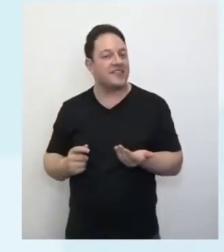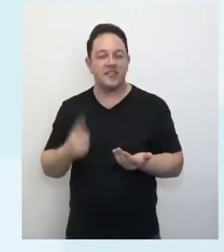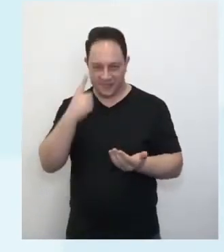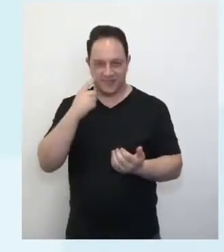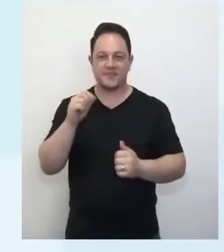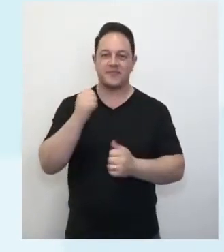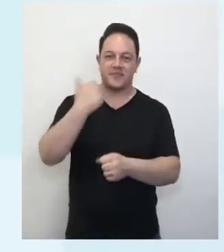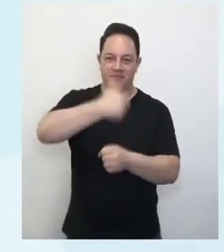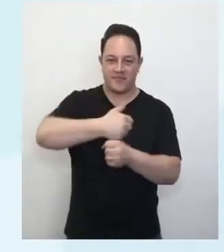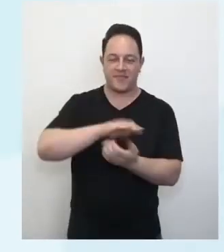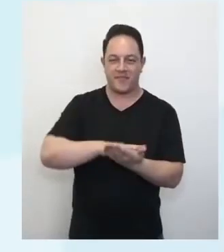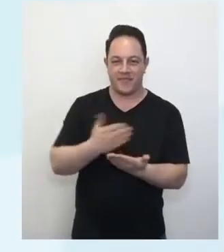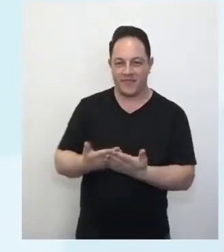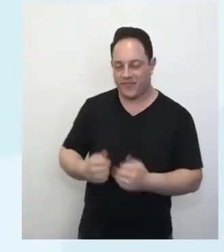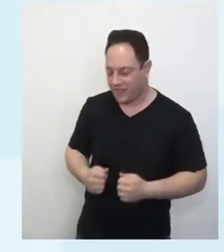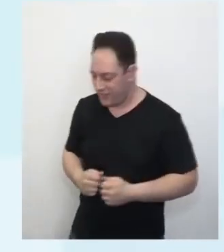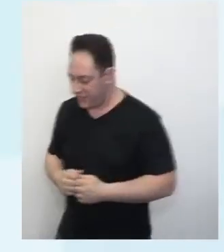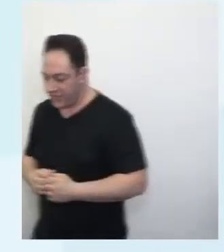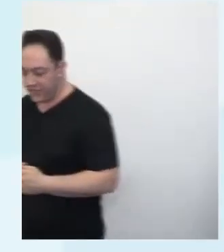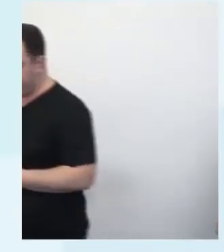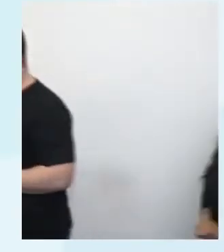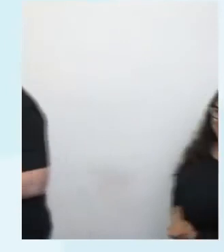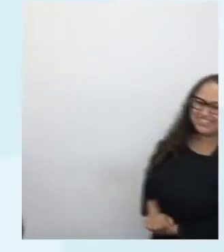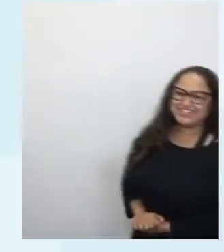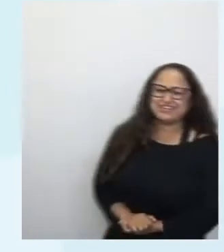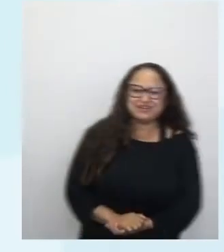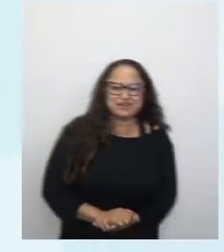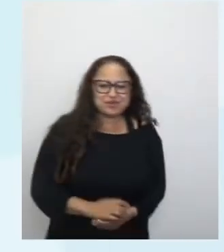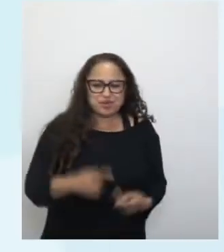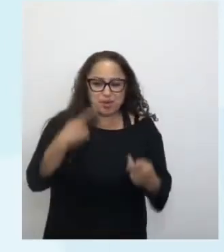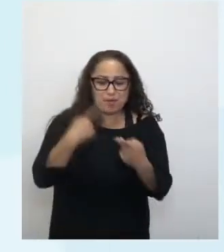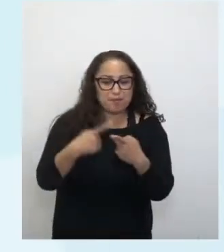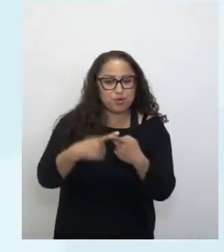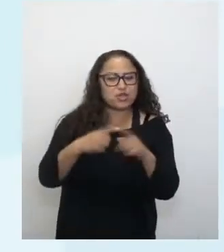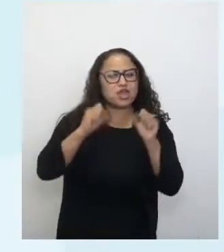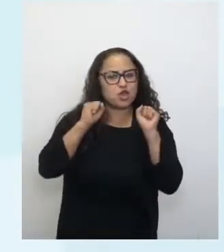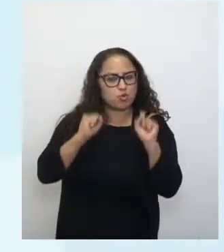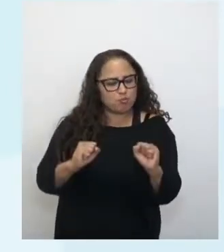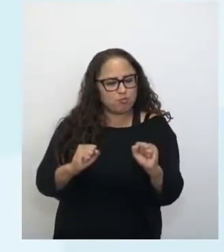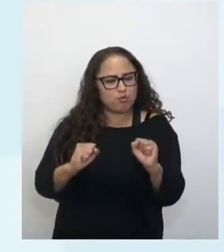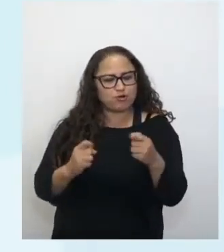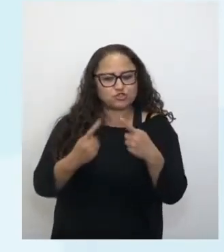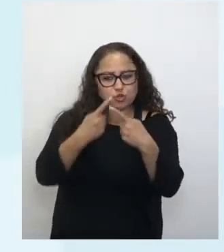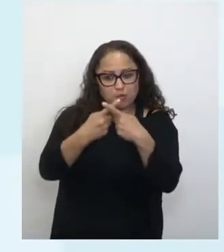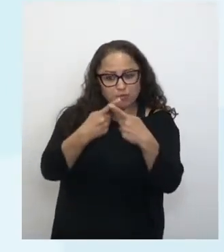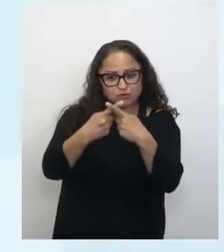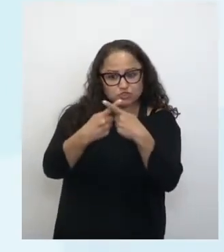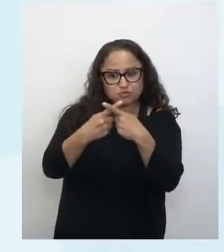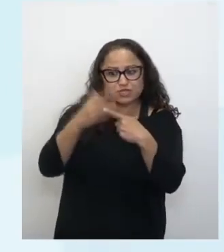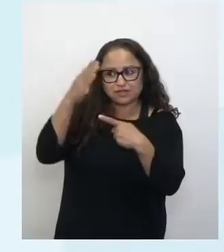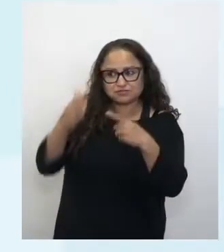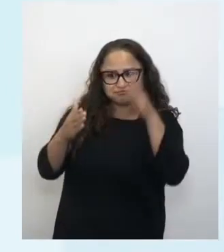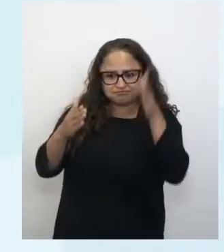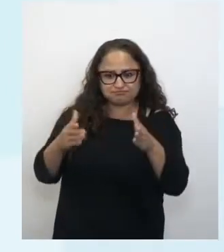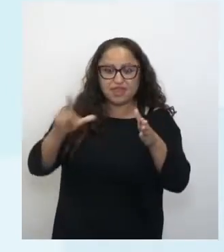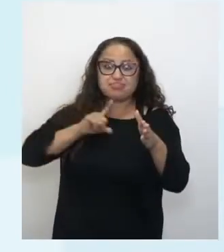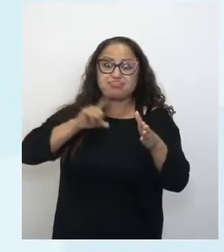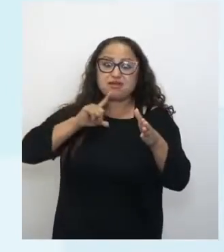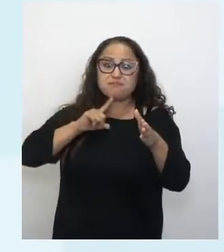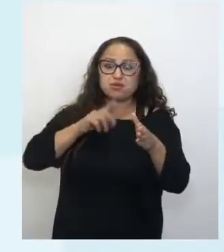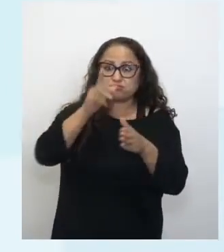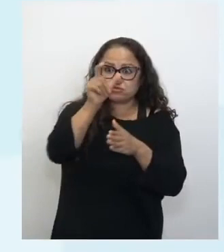Porque eu posso multiplicar nós temos três vezes H E multiplicar os meios